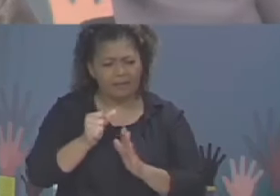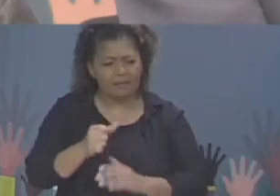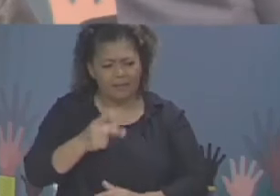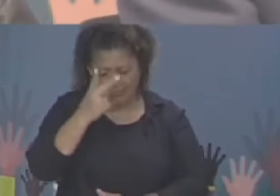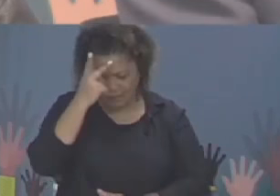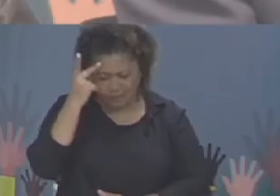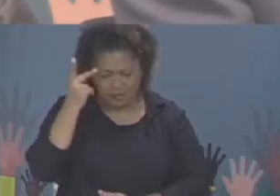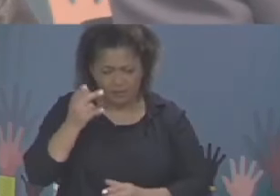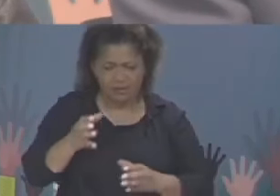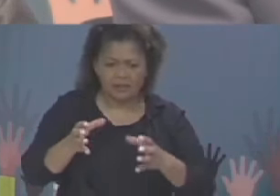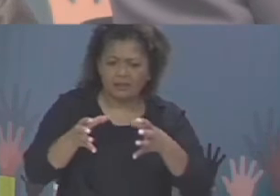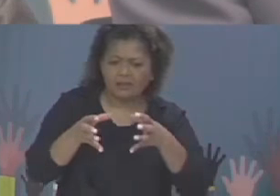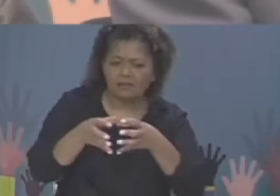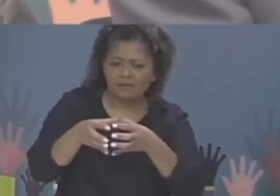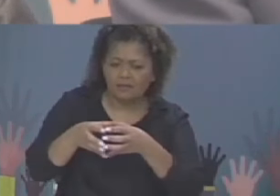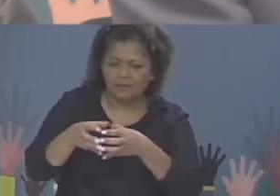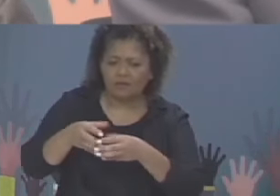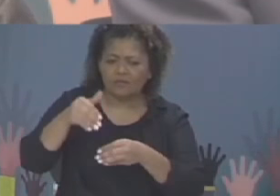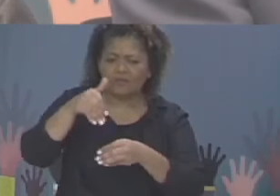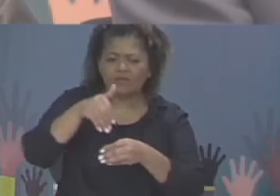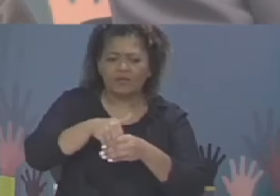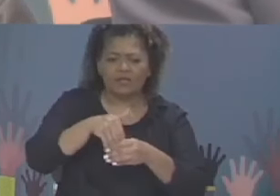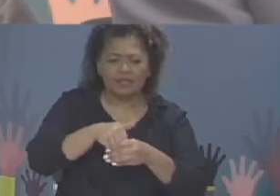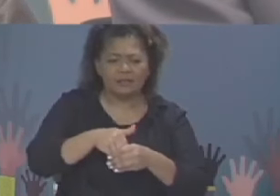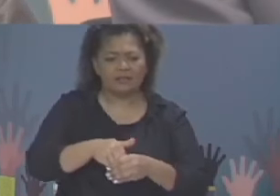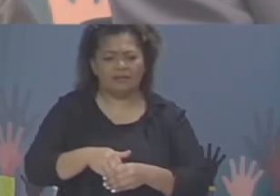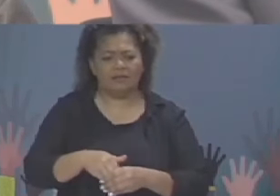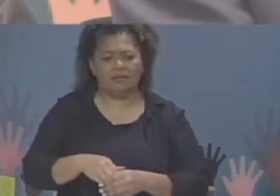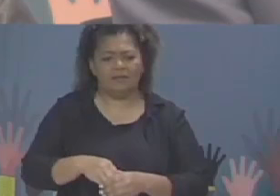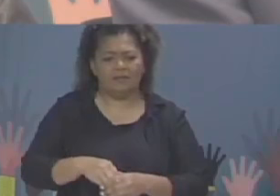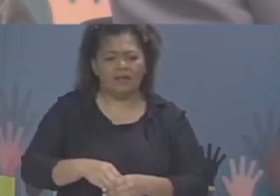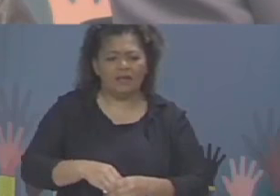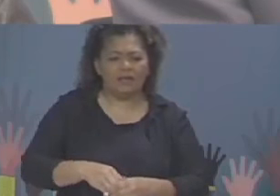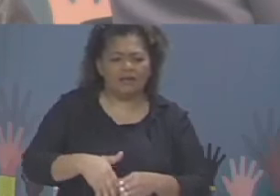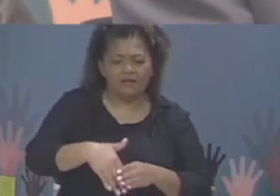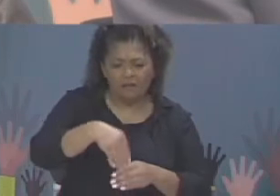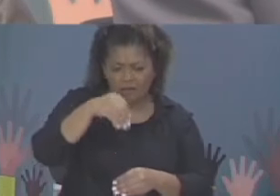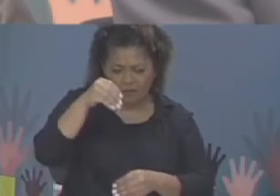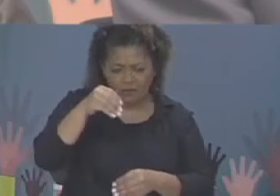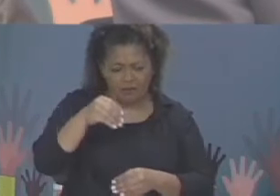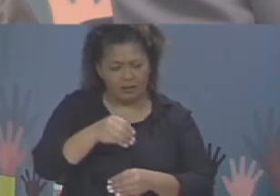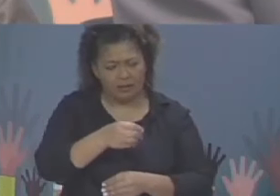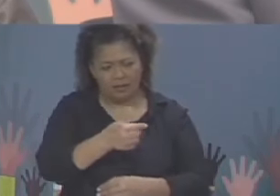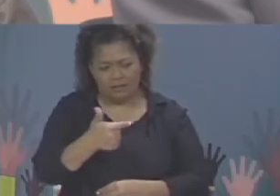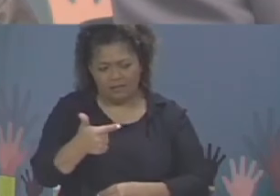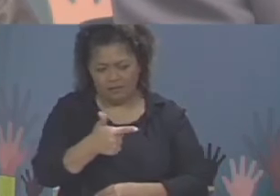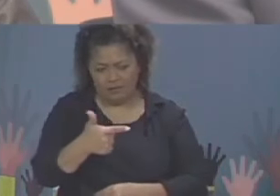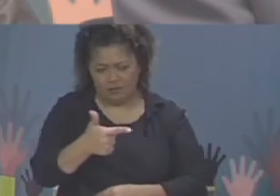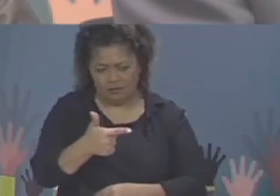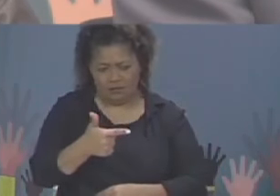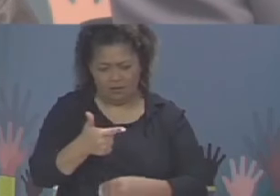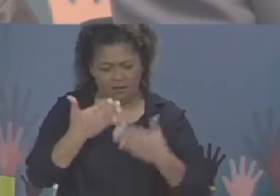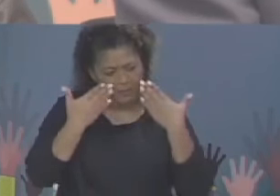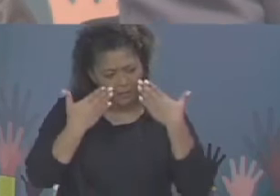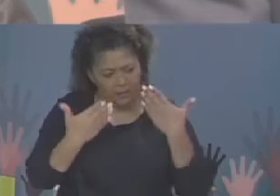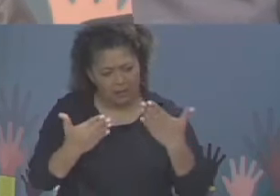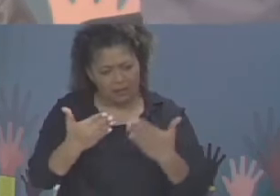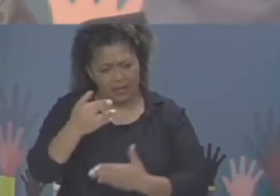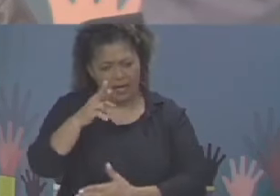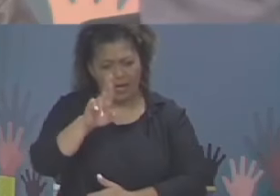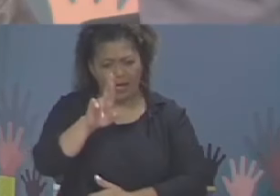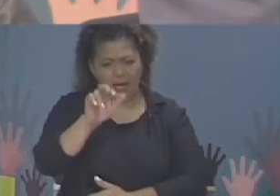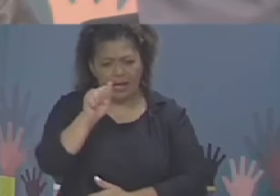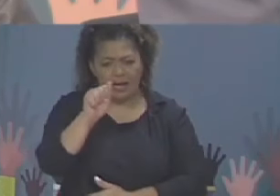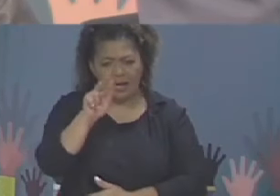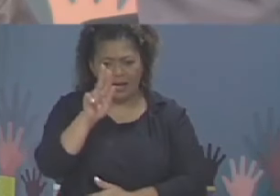as candidatas à direção do Conselho Federal de Psicologia na nossa chapa Fortalecer a Profissão, chapa 22. Quero apresentar a Raquel Guzzo, que